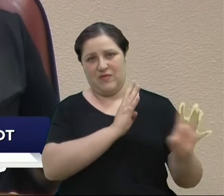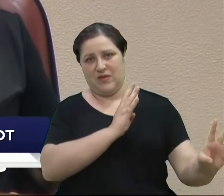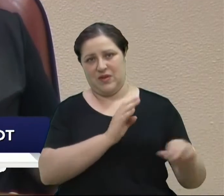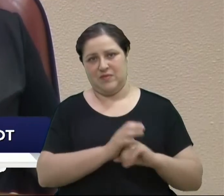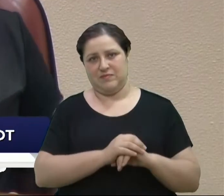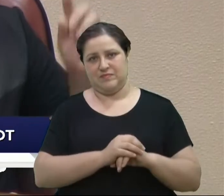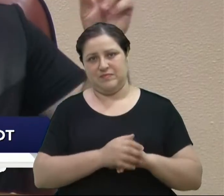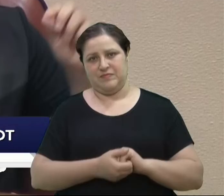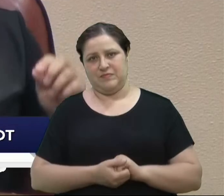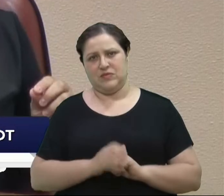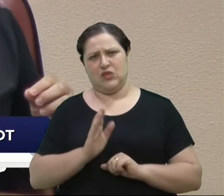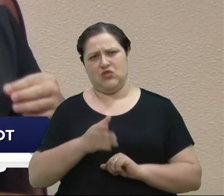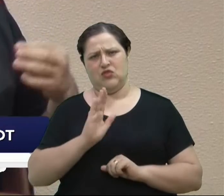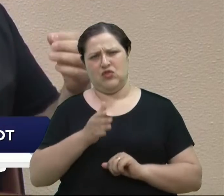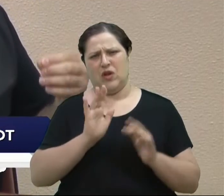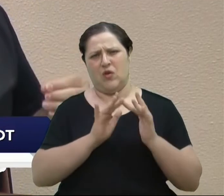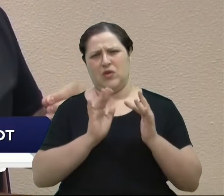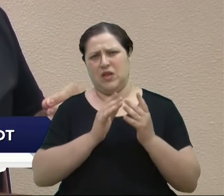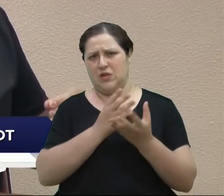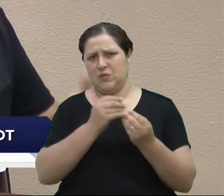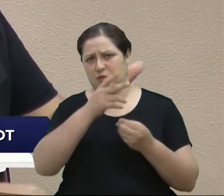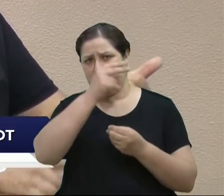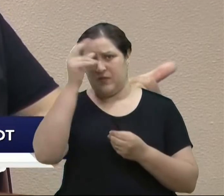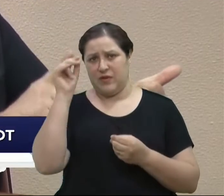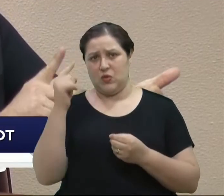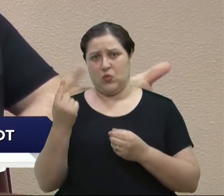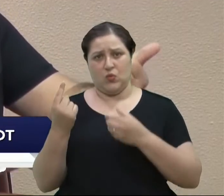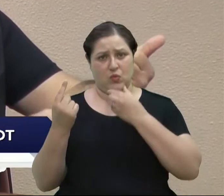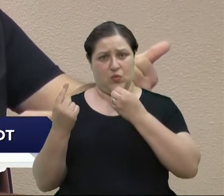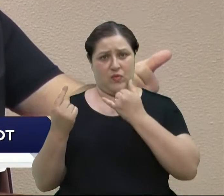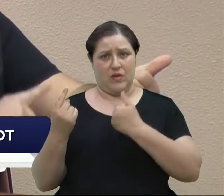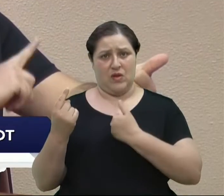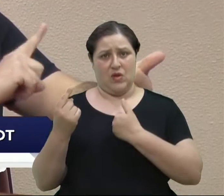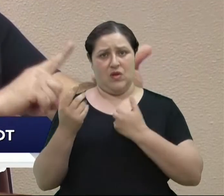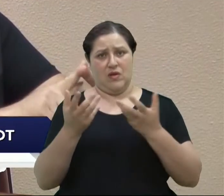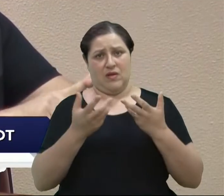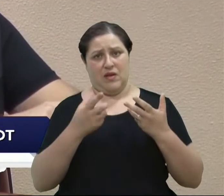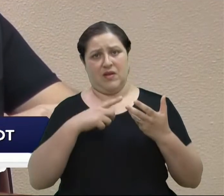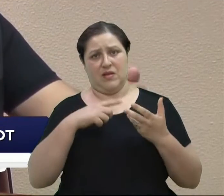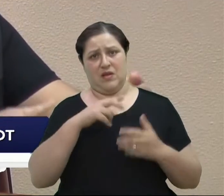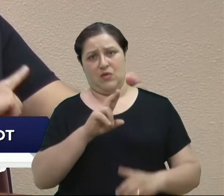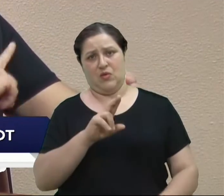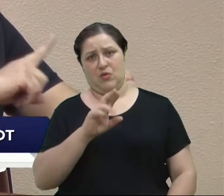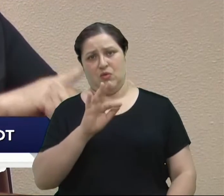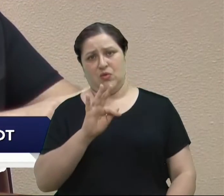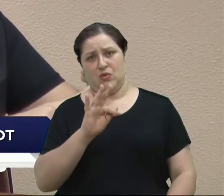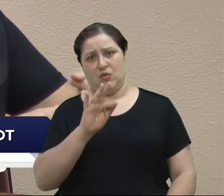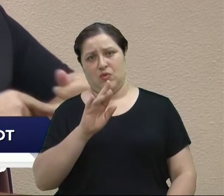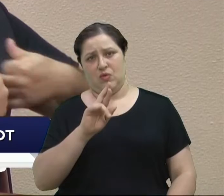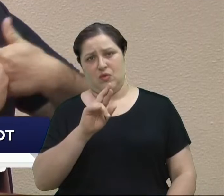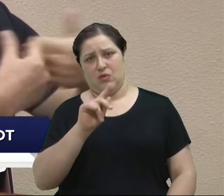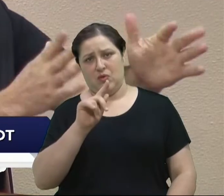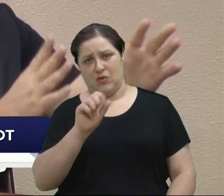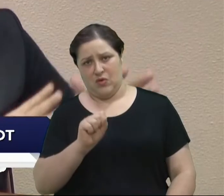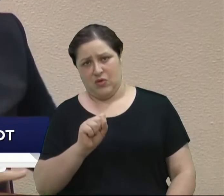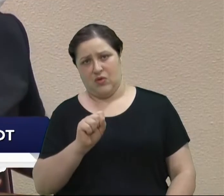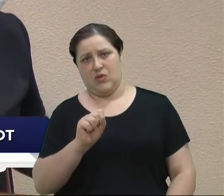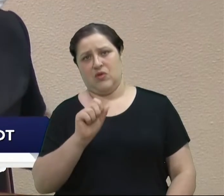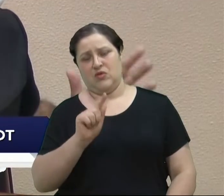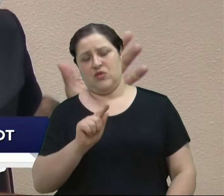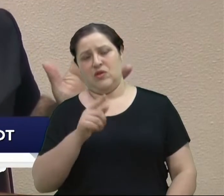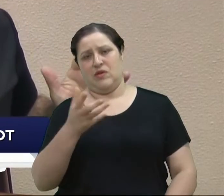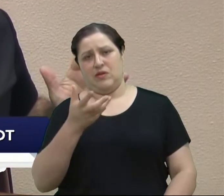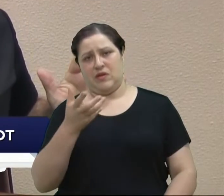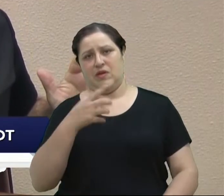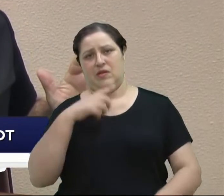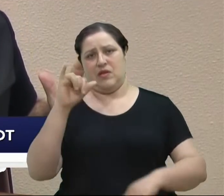vários prefeitos da região. Eu já tive... Um prefeito, inclusive, disse, vocês querem a URGS em Caxias, vocês querem o aeroporto em Caxias, vocês querem a saúde em Caxias, assumam vocês.